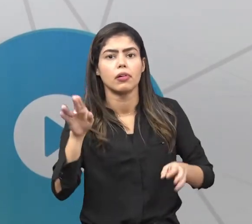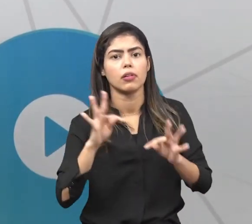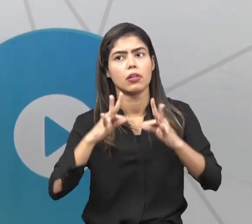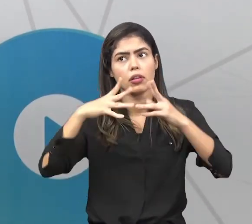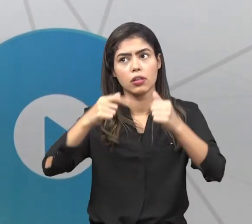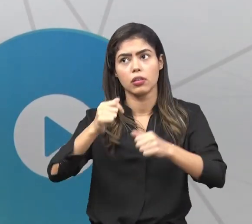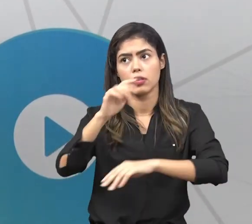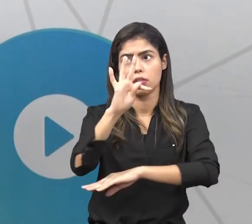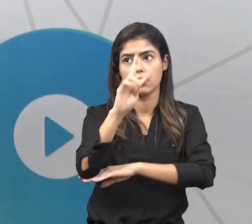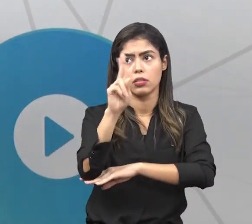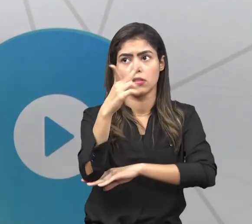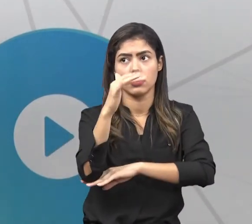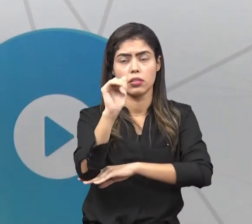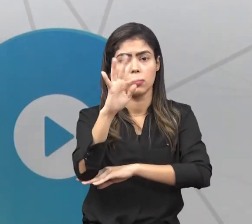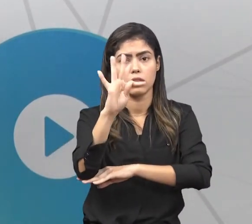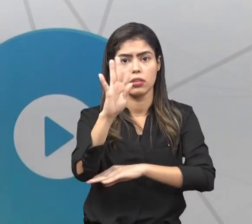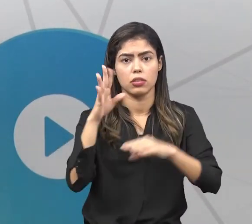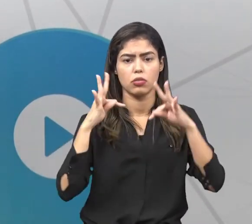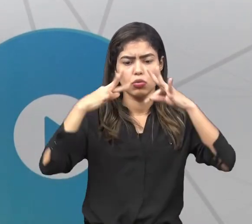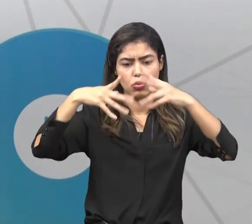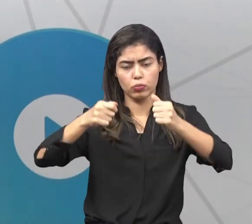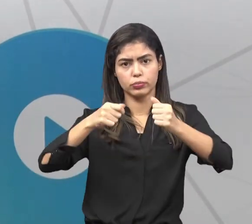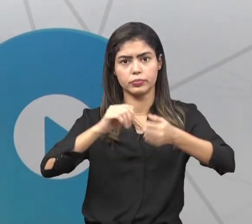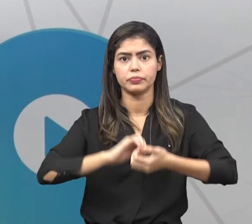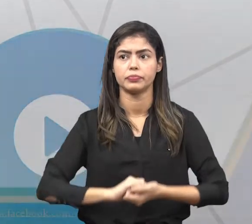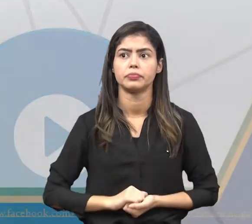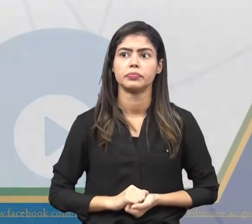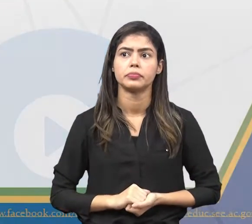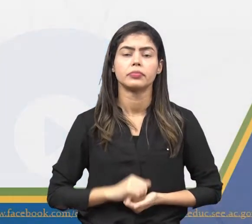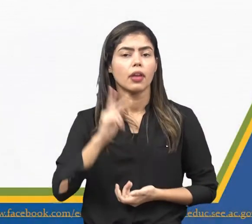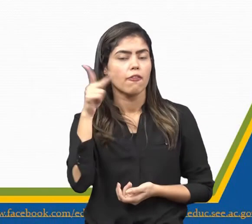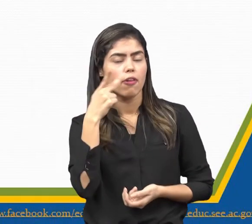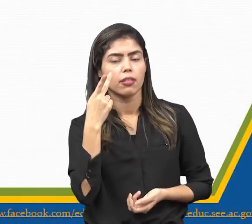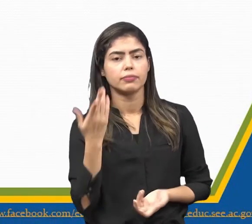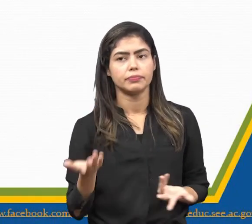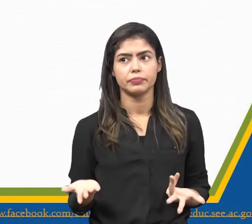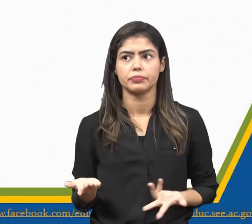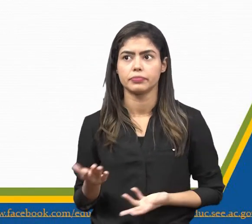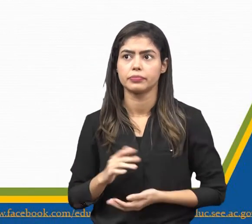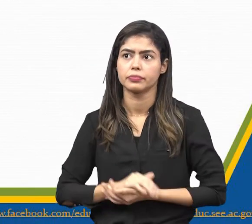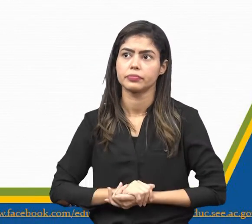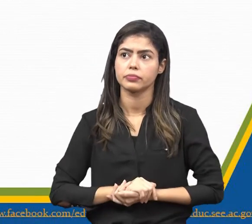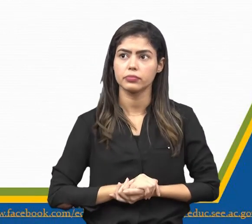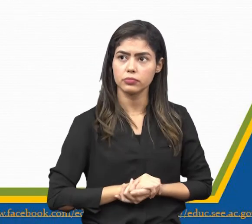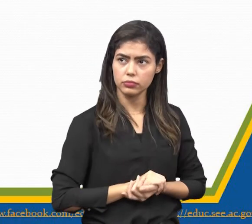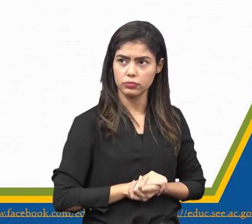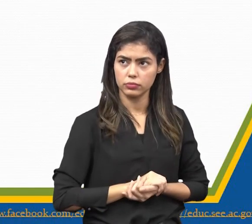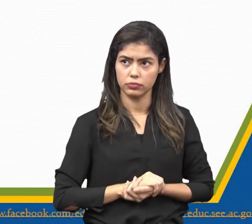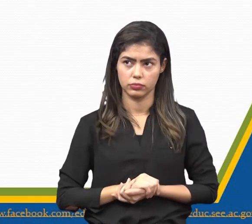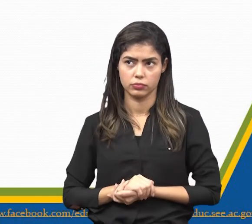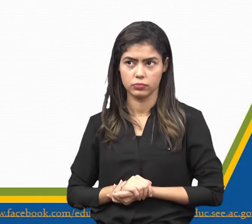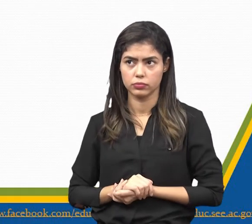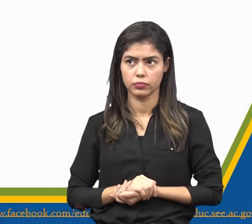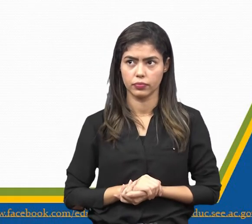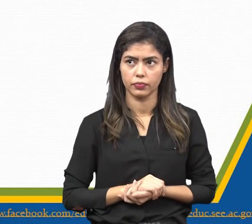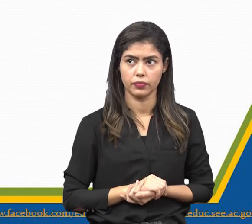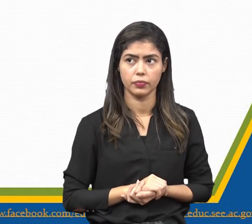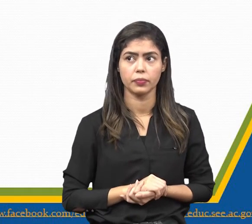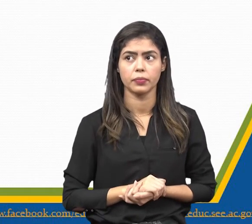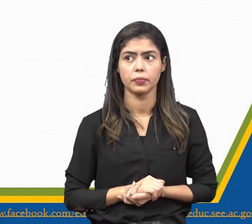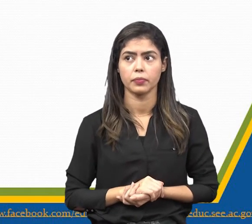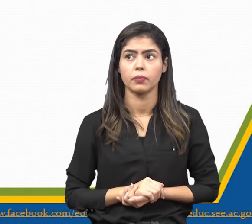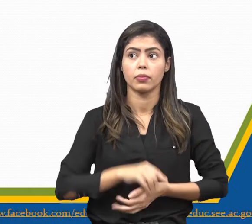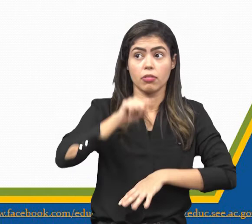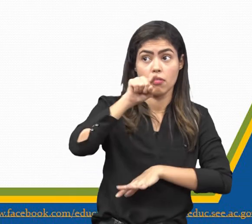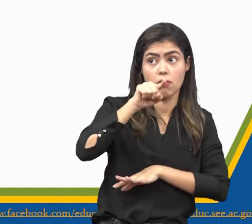that engloba tudo. Olha que beleza. Vamos falar aqui. He is the man that saved the planet.